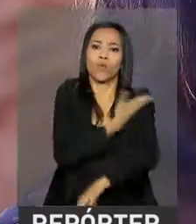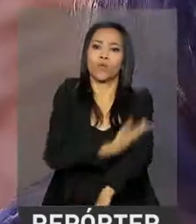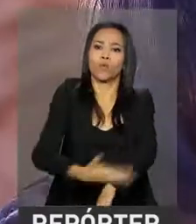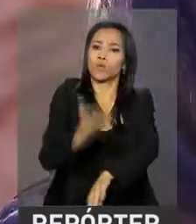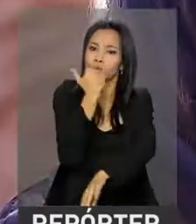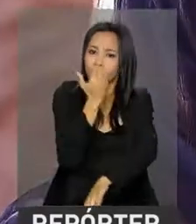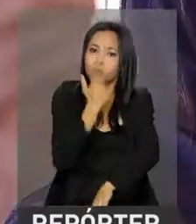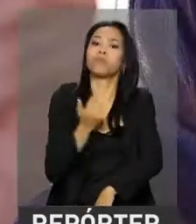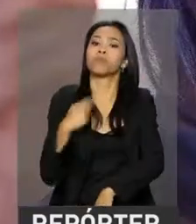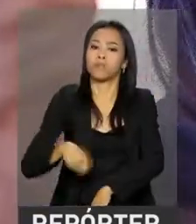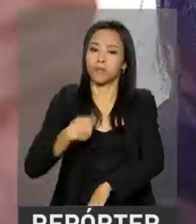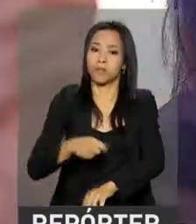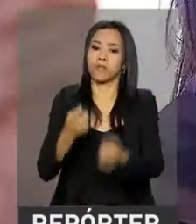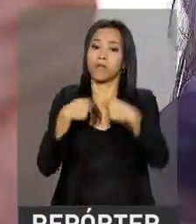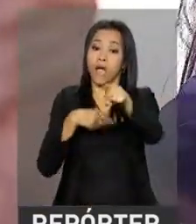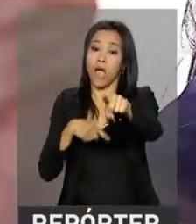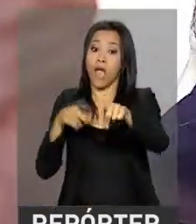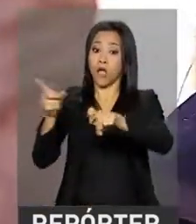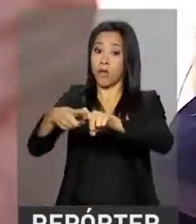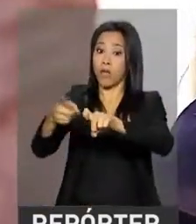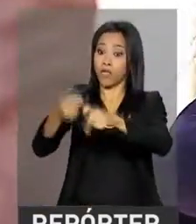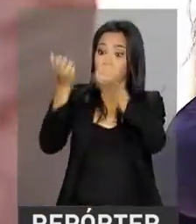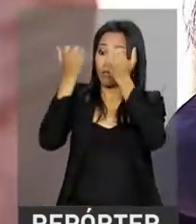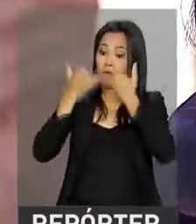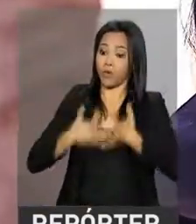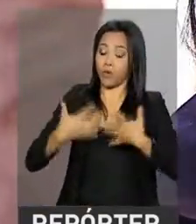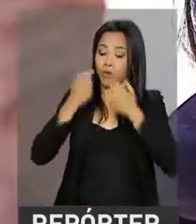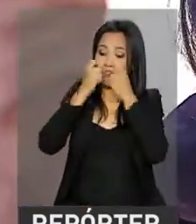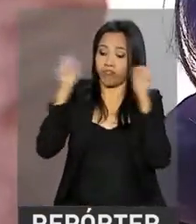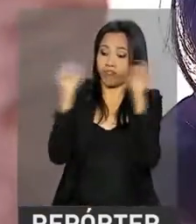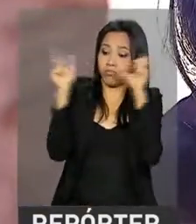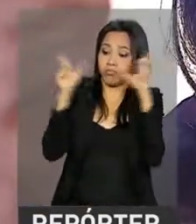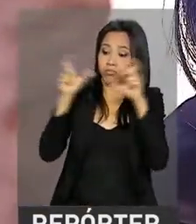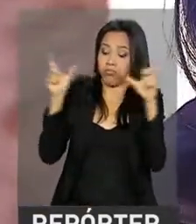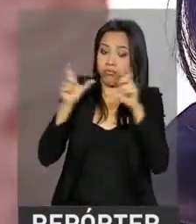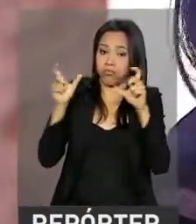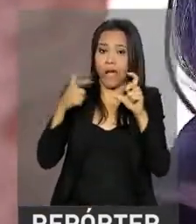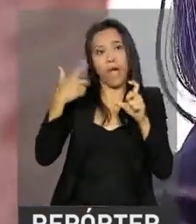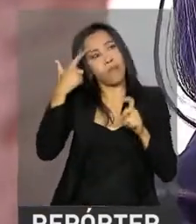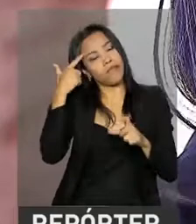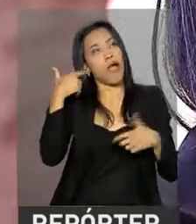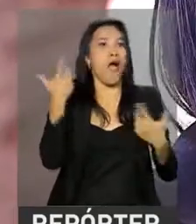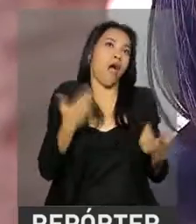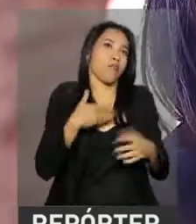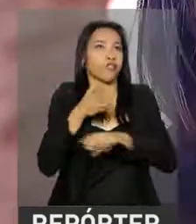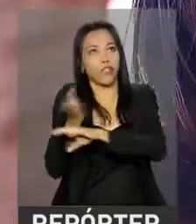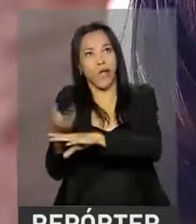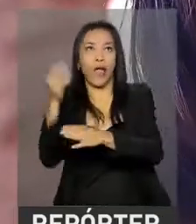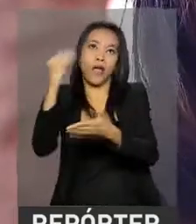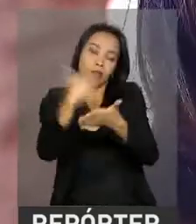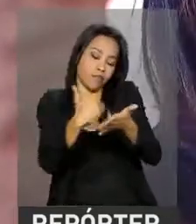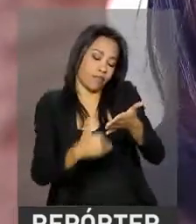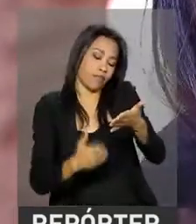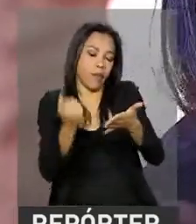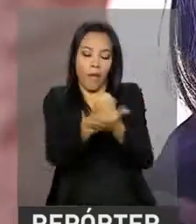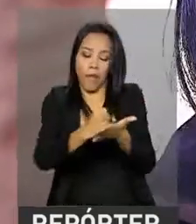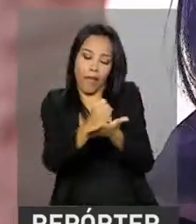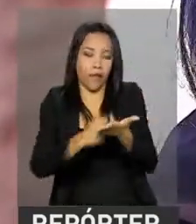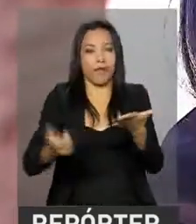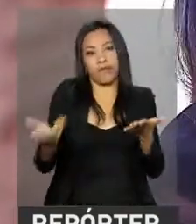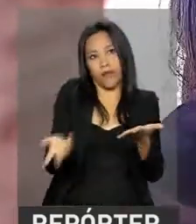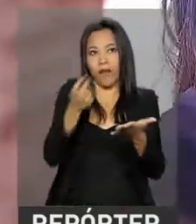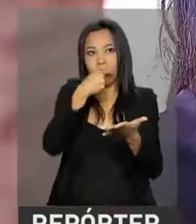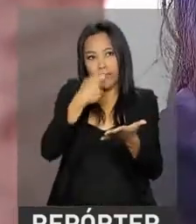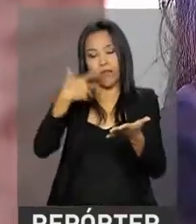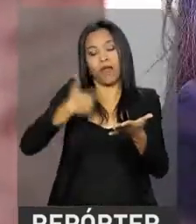no consultório do doutor, foi um banho de água fria, né? Porque eu pensava assim, ah, eu vou chegar lá, ele vai me passar um remédio, eu vou fazer